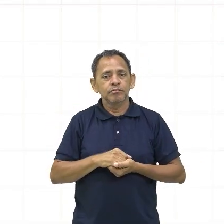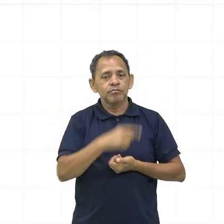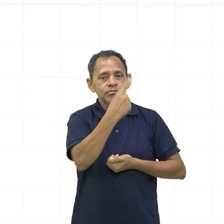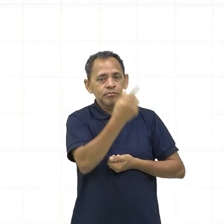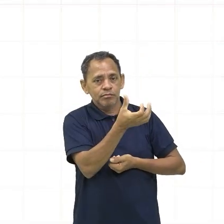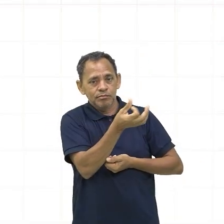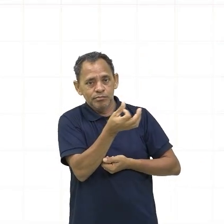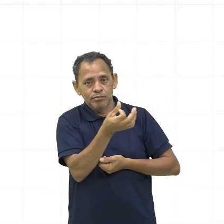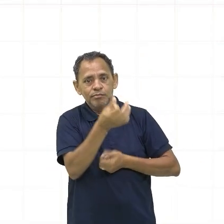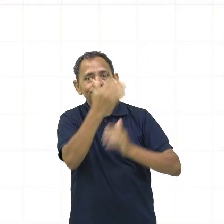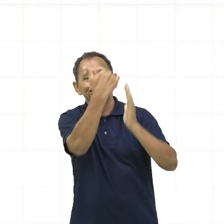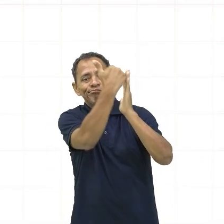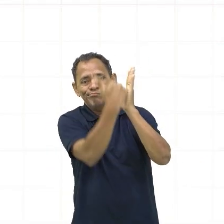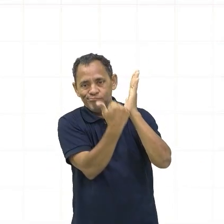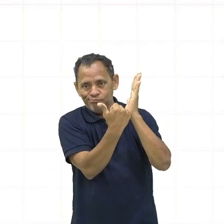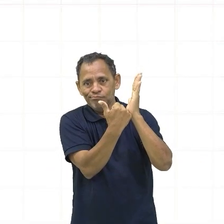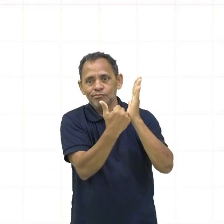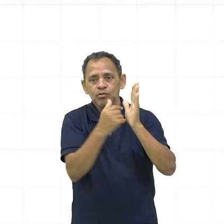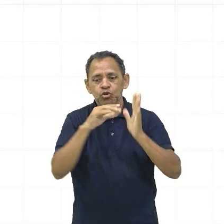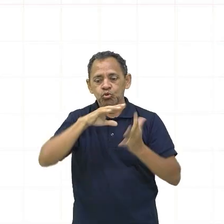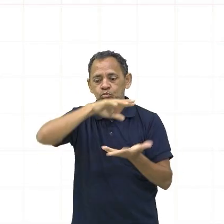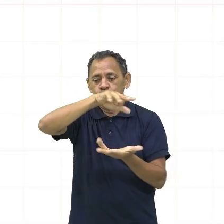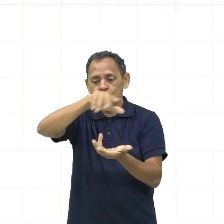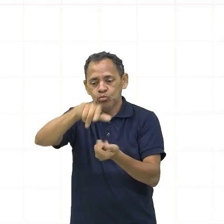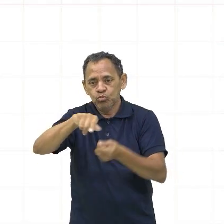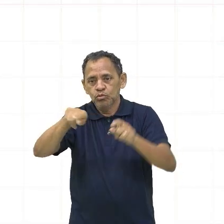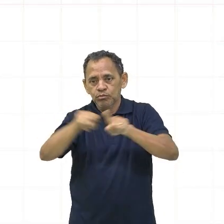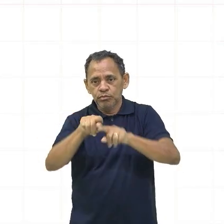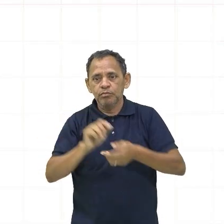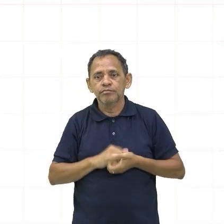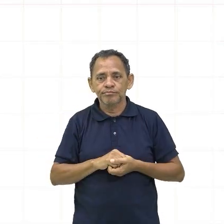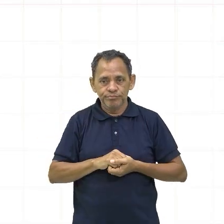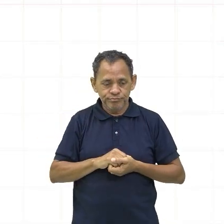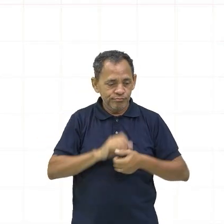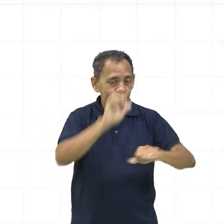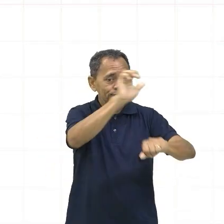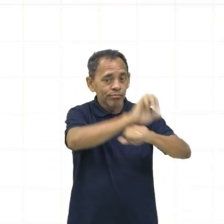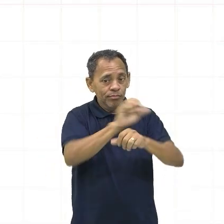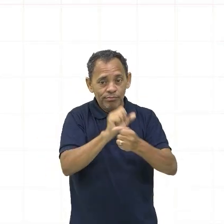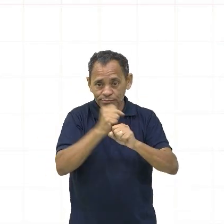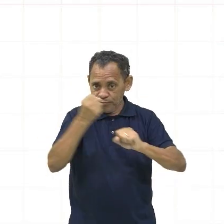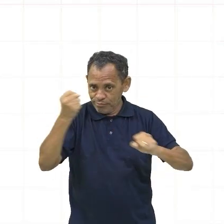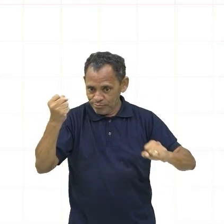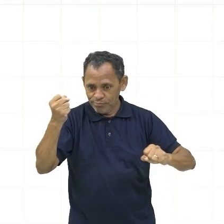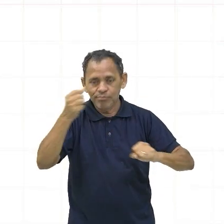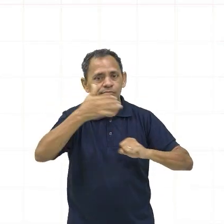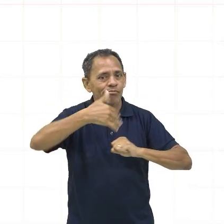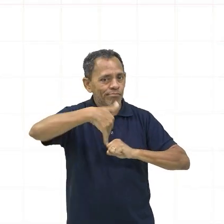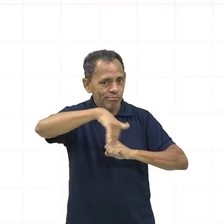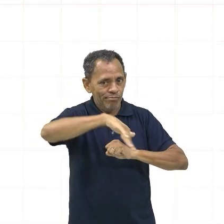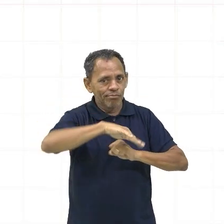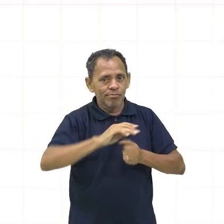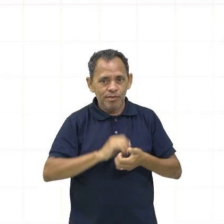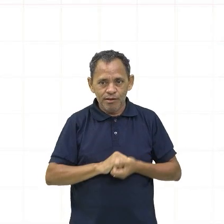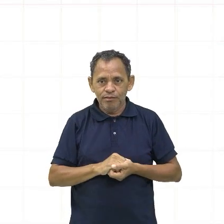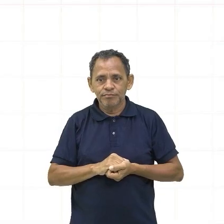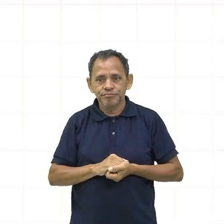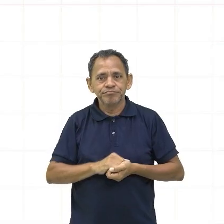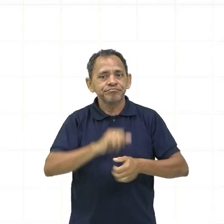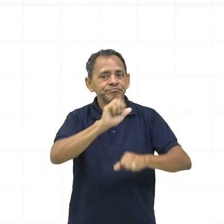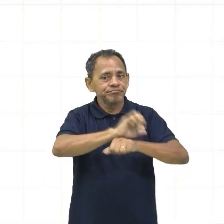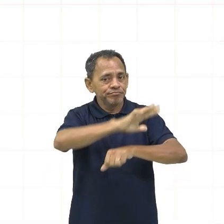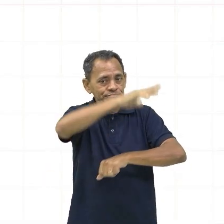mundo. Então, é um estado aí bem extenso, né? Onde a sua área ela é bem extensa. O estado do Amazonas